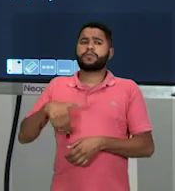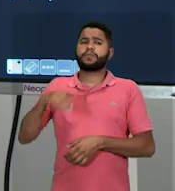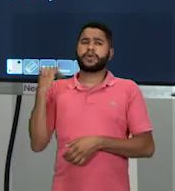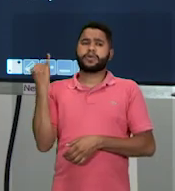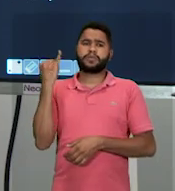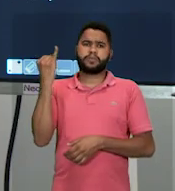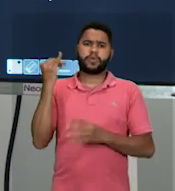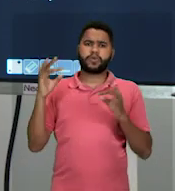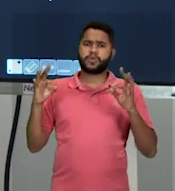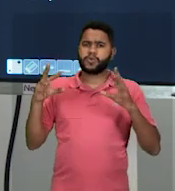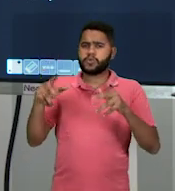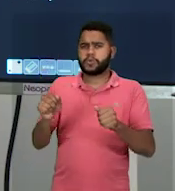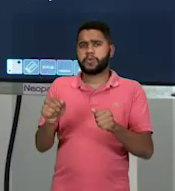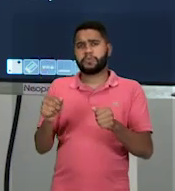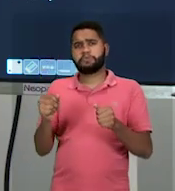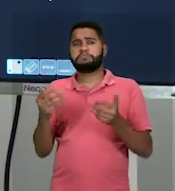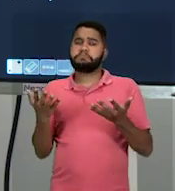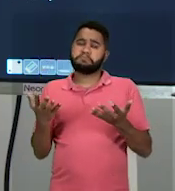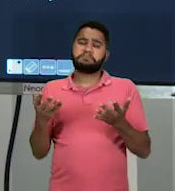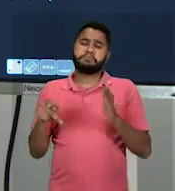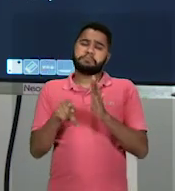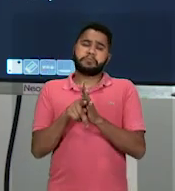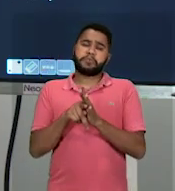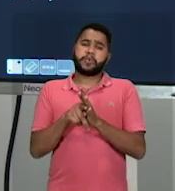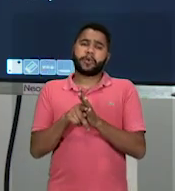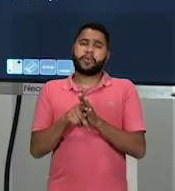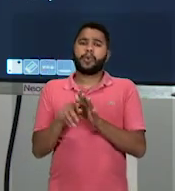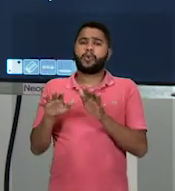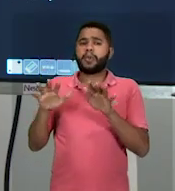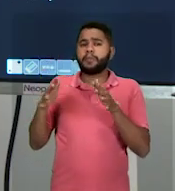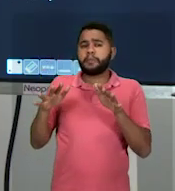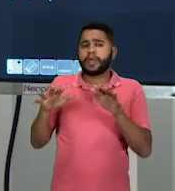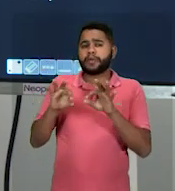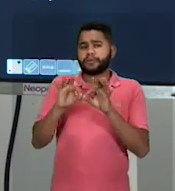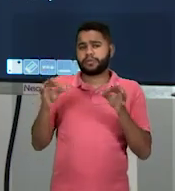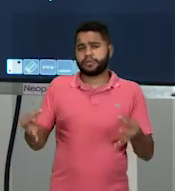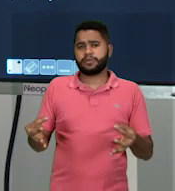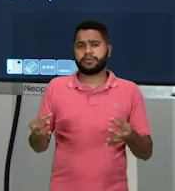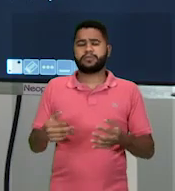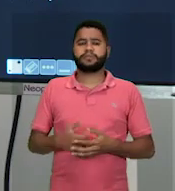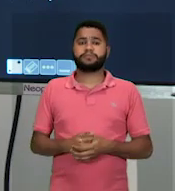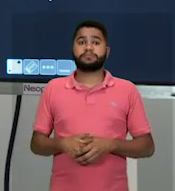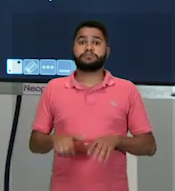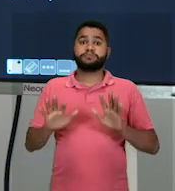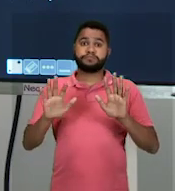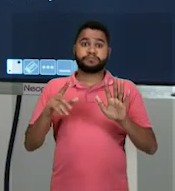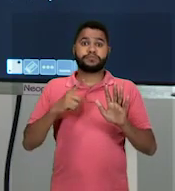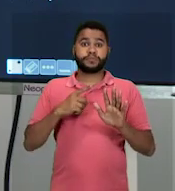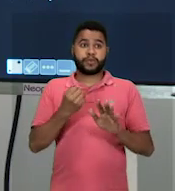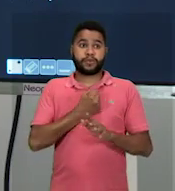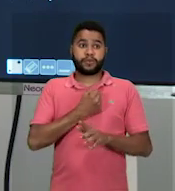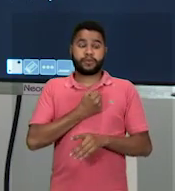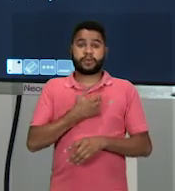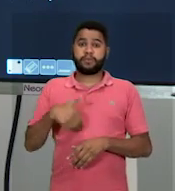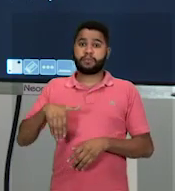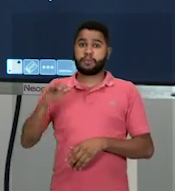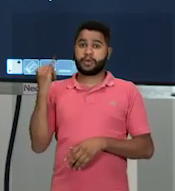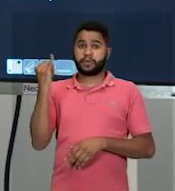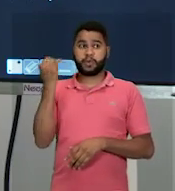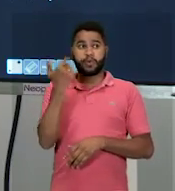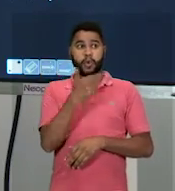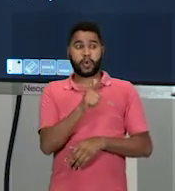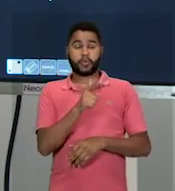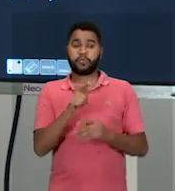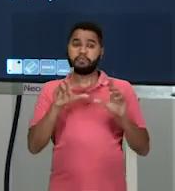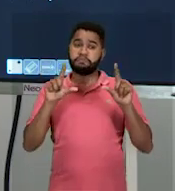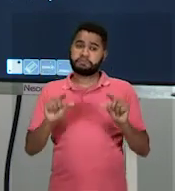Se são todos com a mesma importância, é uma média simples, equivale aos pesos todos iguais. Mas se tem um valor mais importante e outro menos,